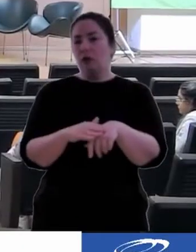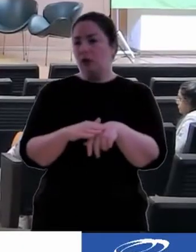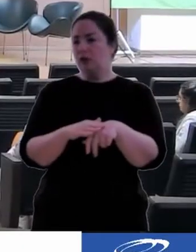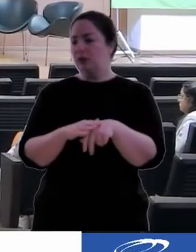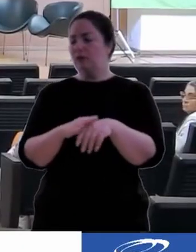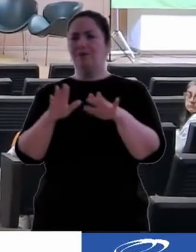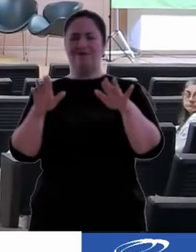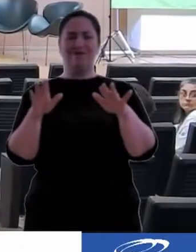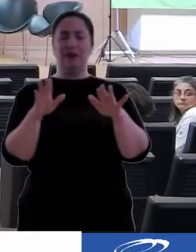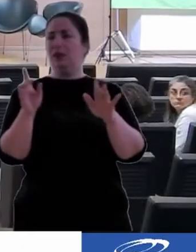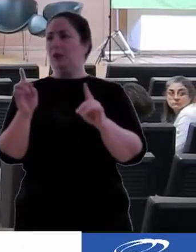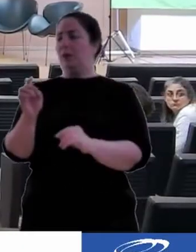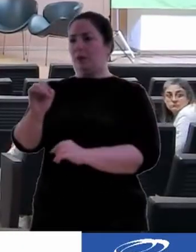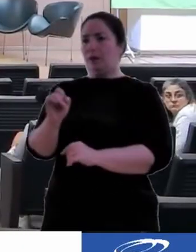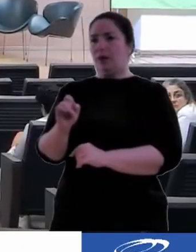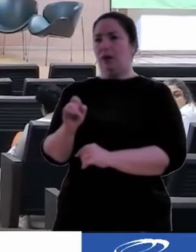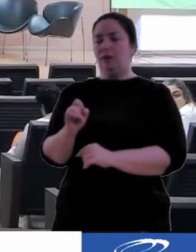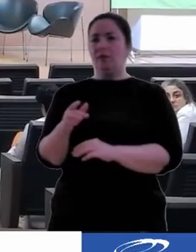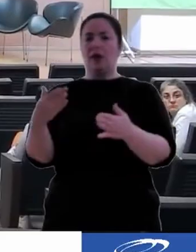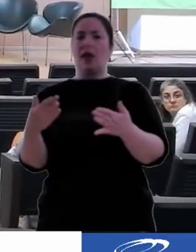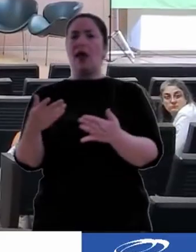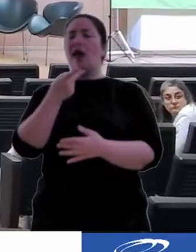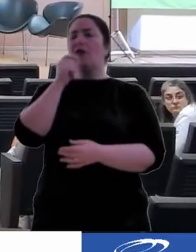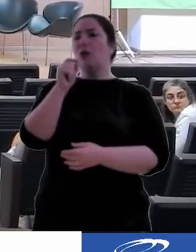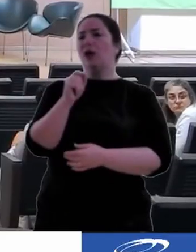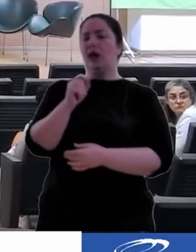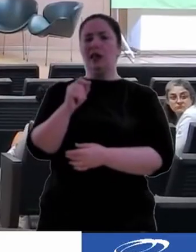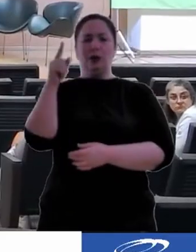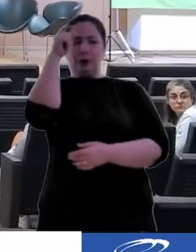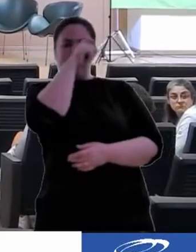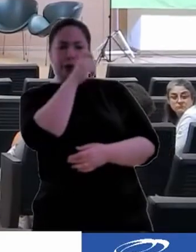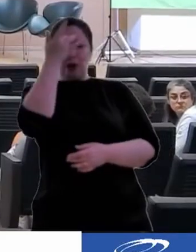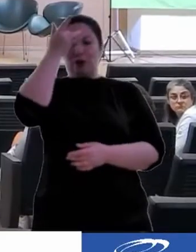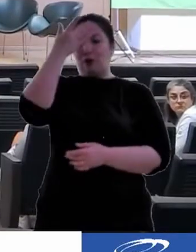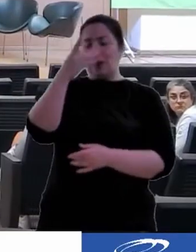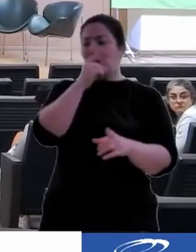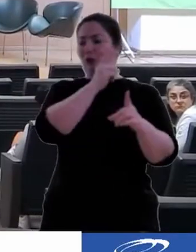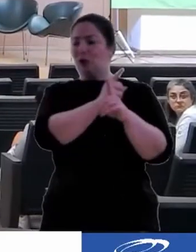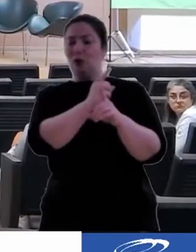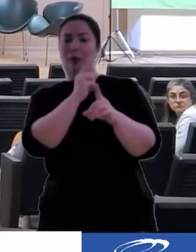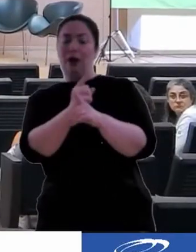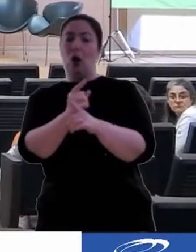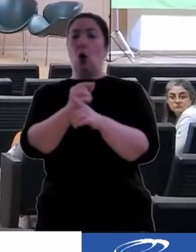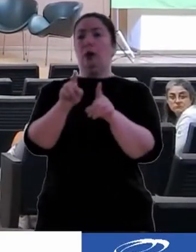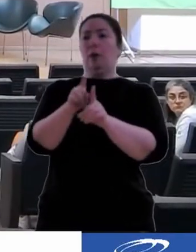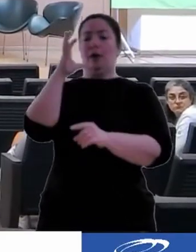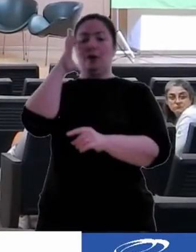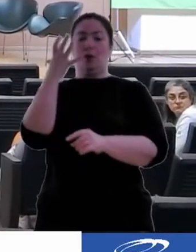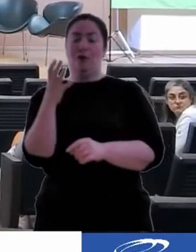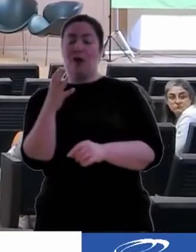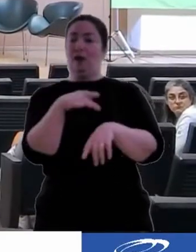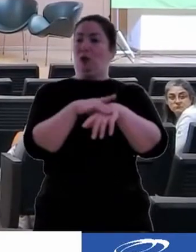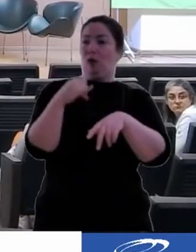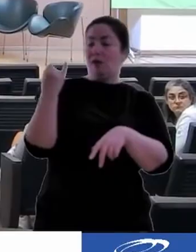Ela falou das vantagens e desvantagens, de dificuldade de sensibilidade do BioFire, por exemplo, que os métodos